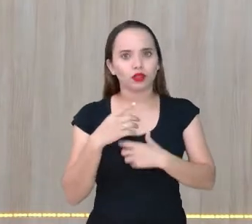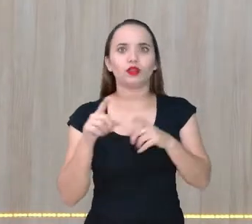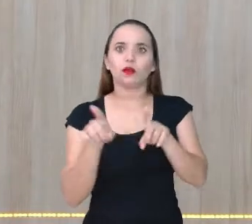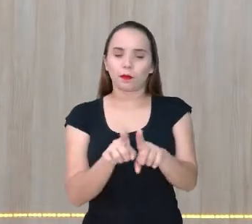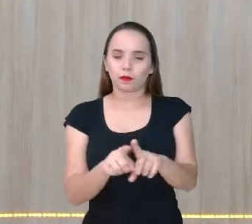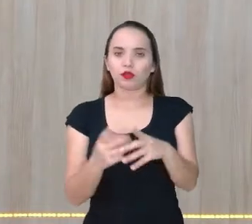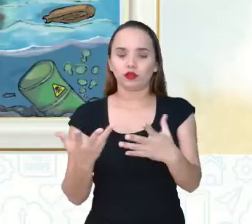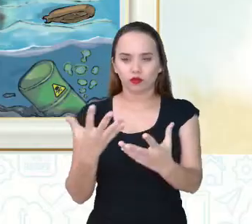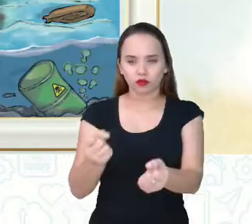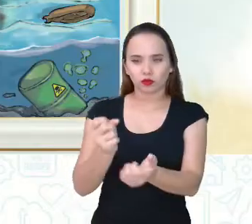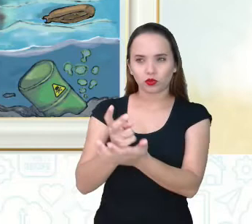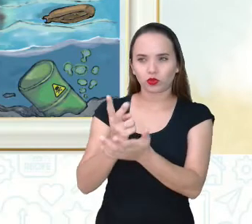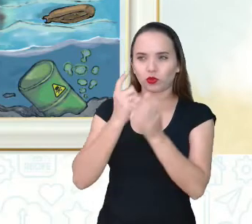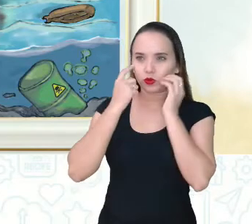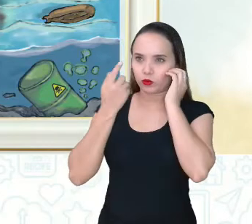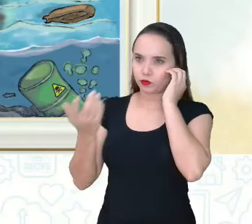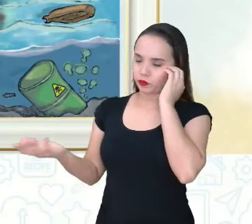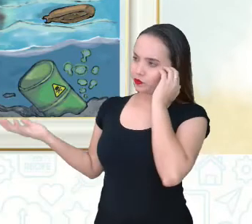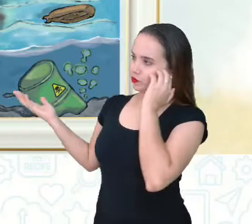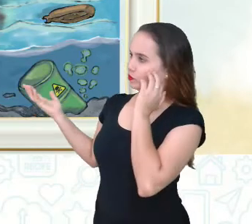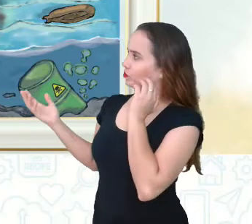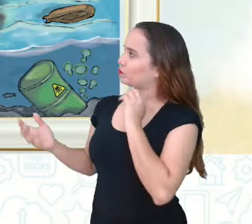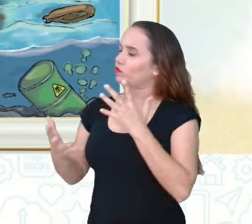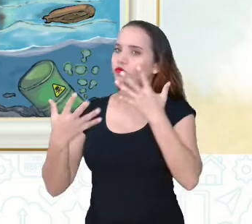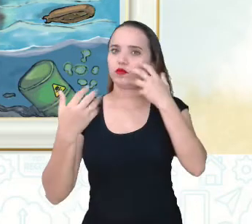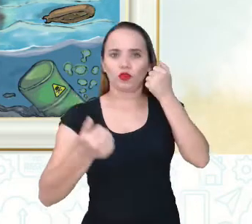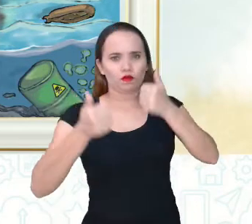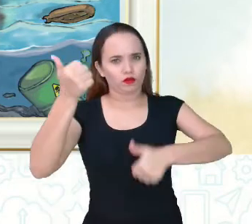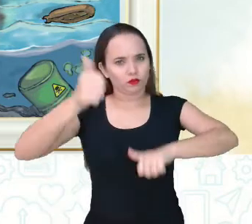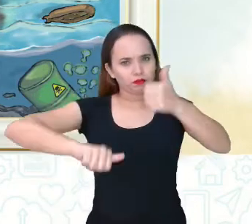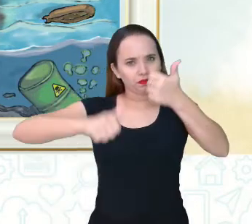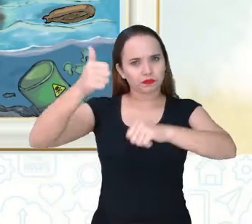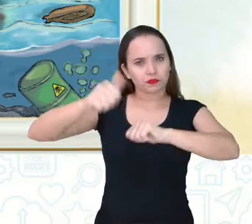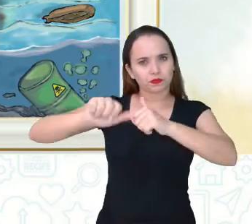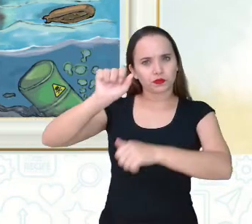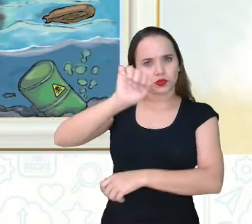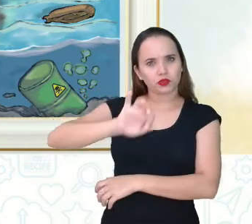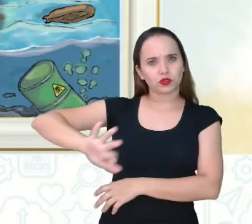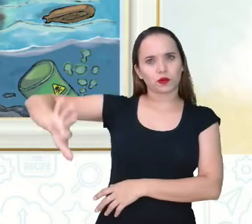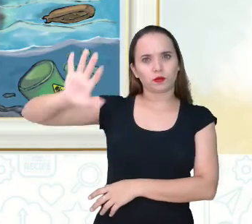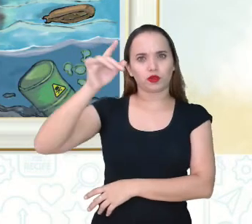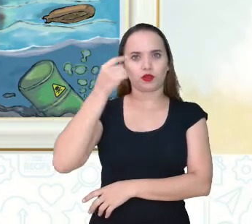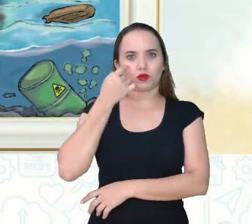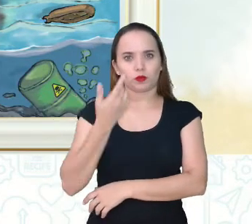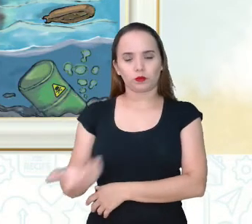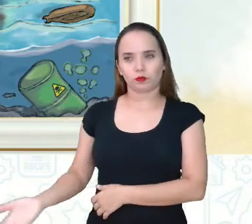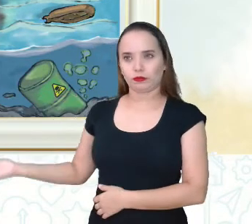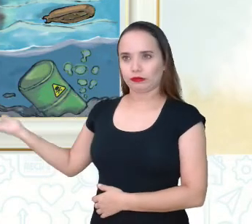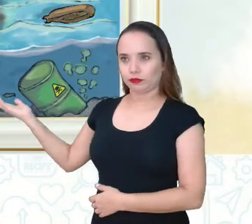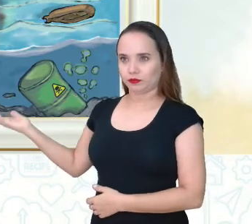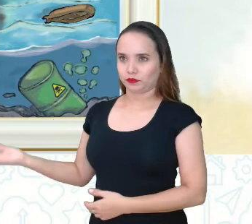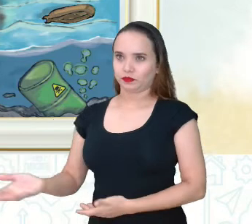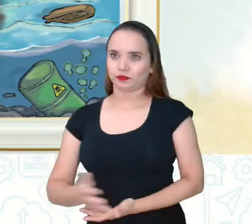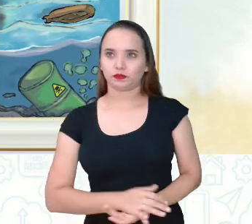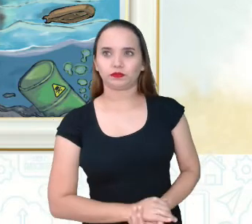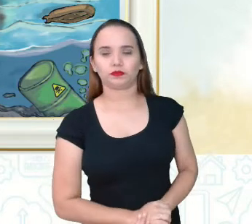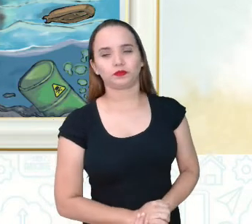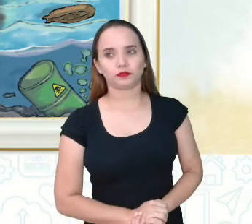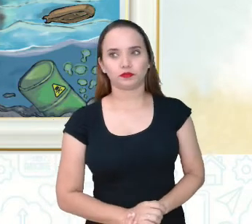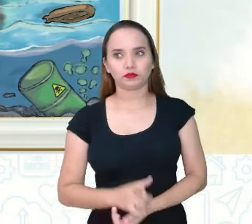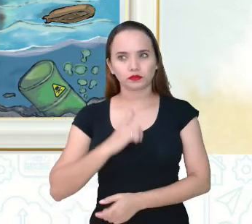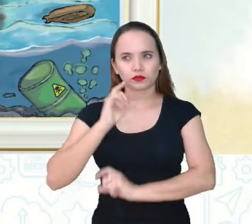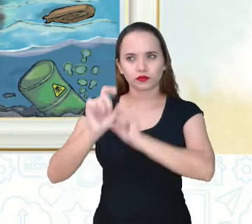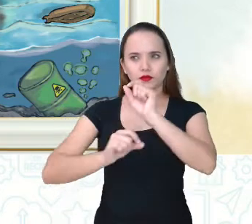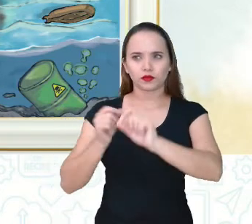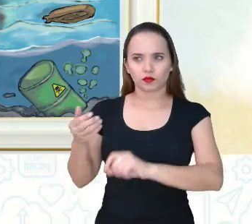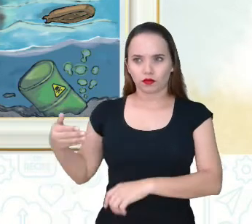aqui, né? Primeiramente, vamos analisar aí essa figurinha, essa imagem, né? Olha aí o peixinho